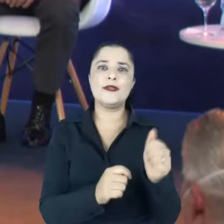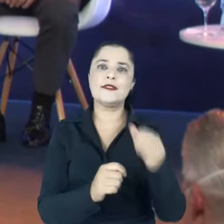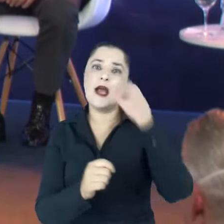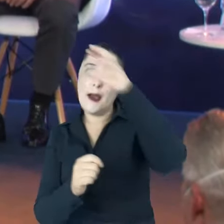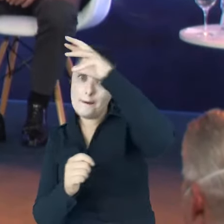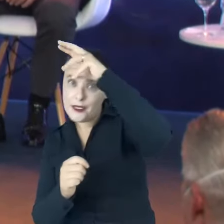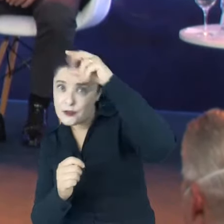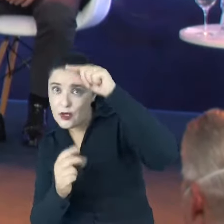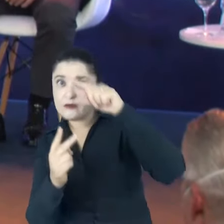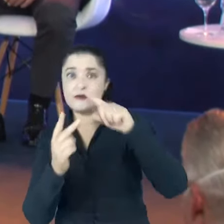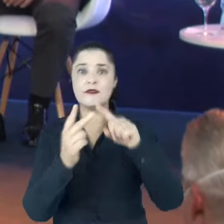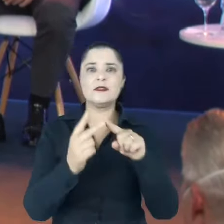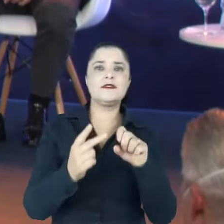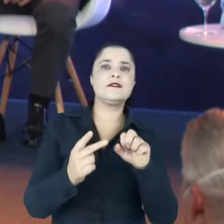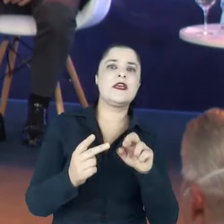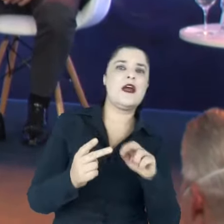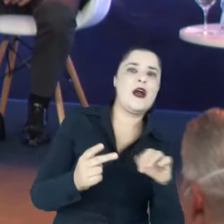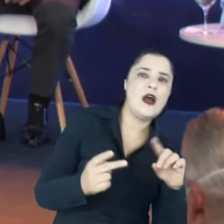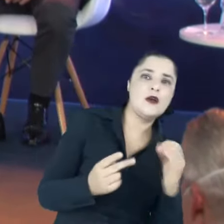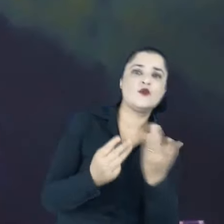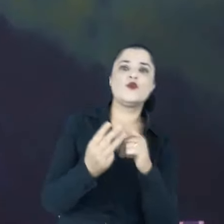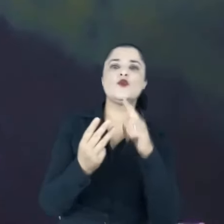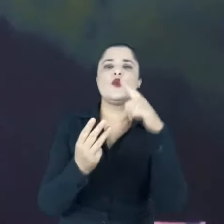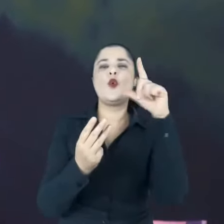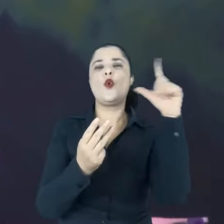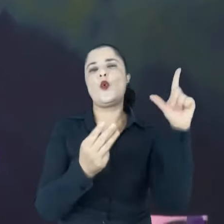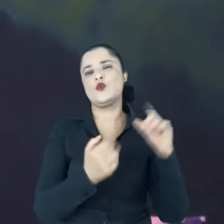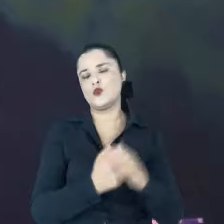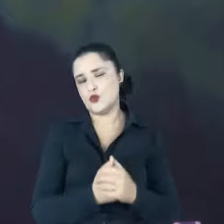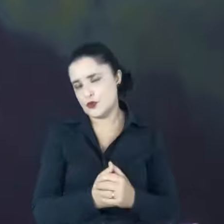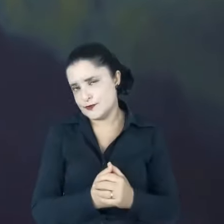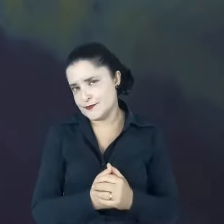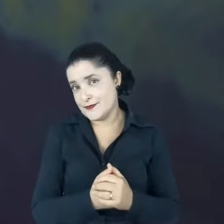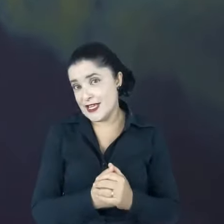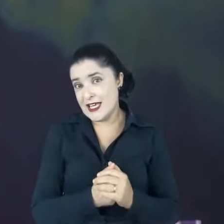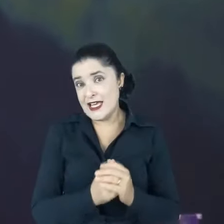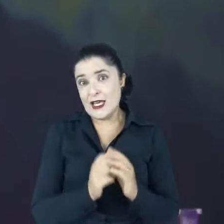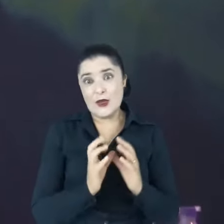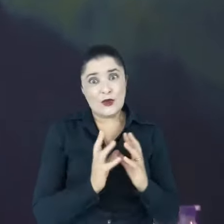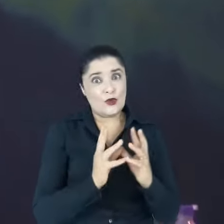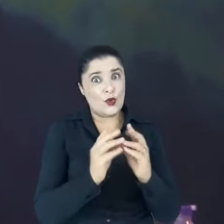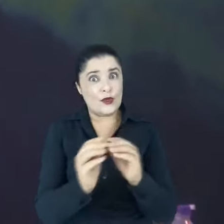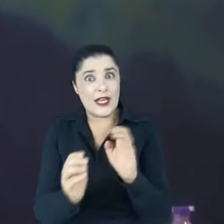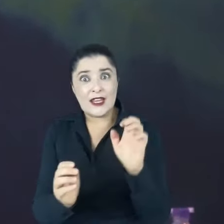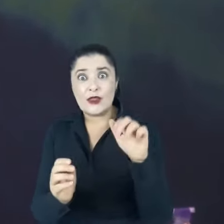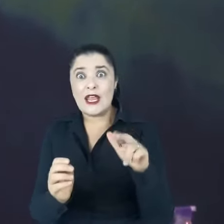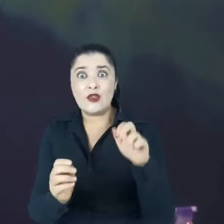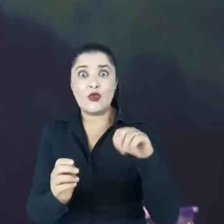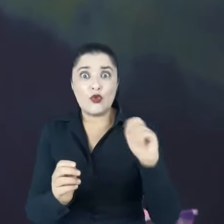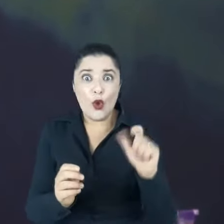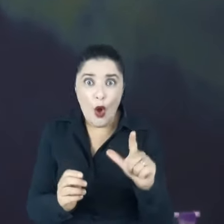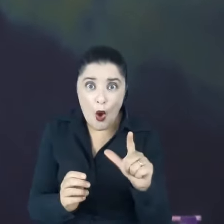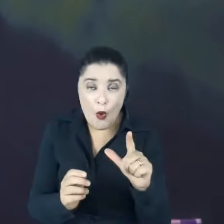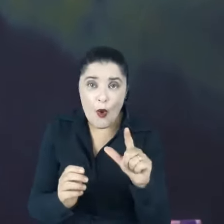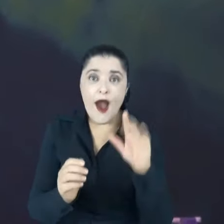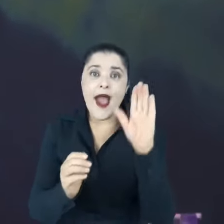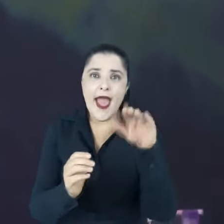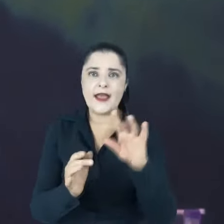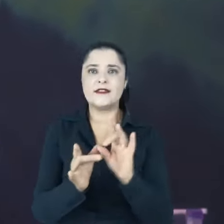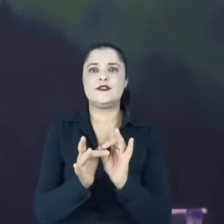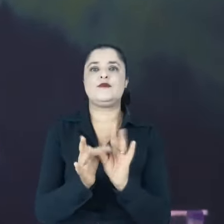cerrado e tantos outros. Toda a pujança do etanol se dá pela disponibilidade de